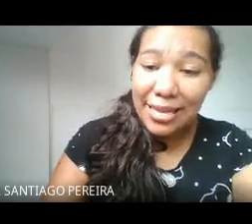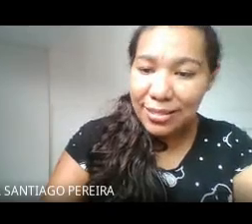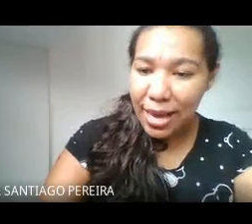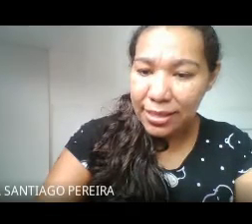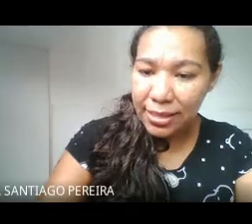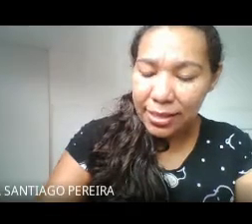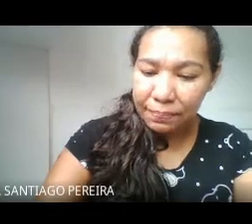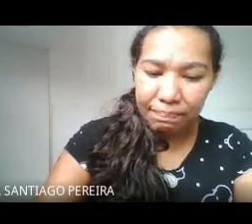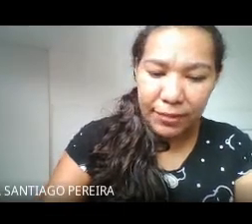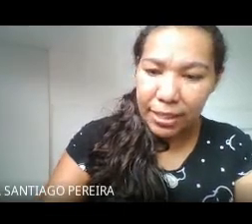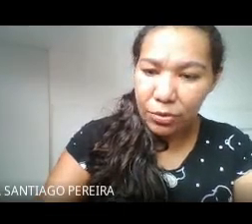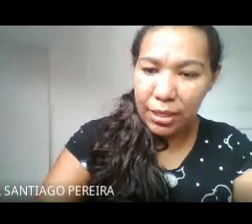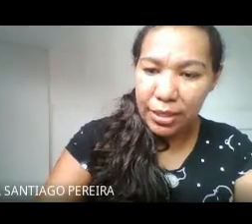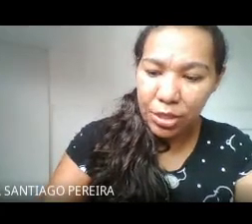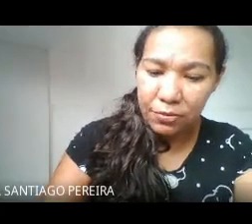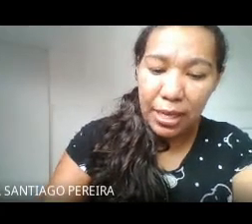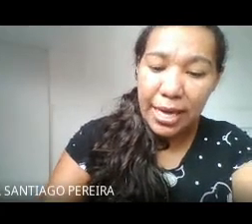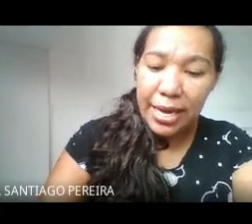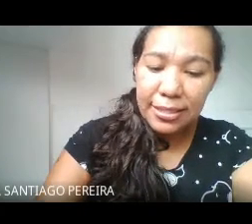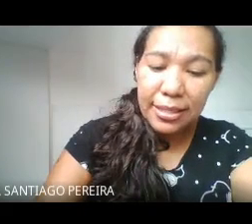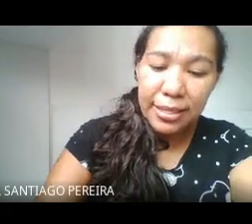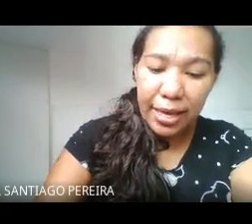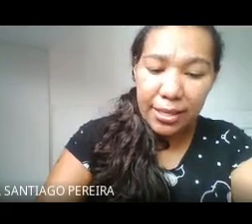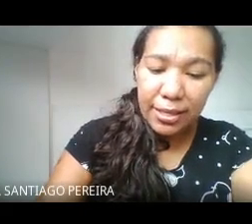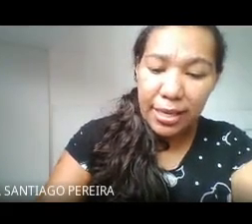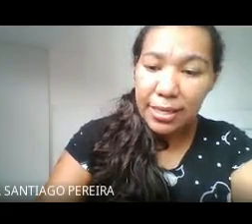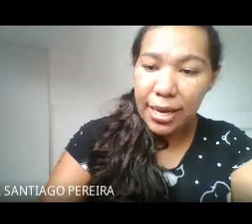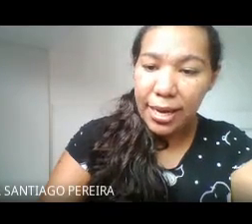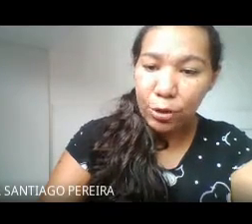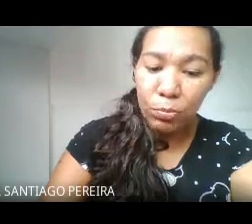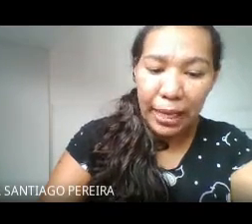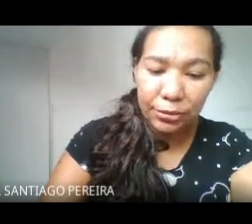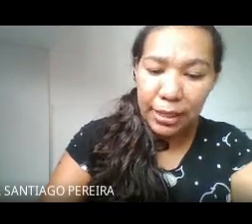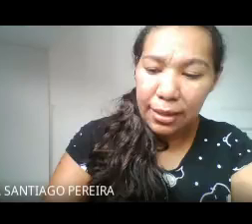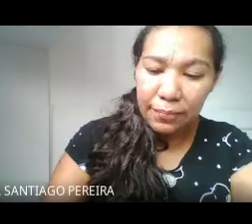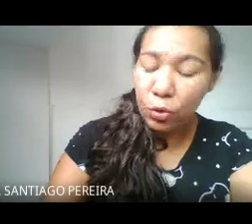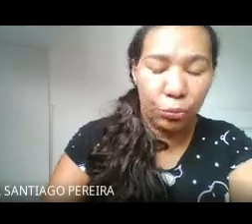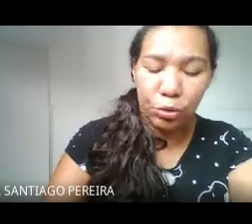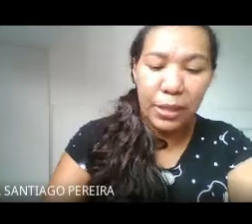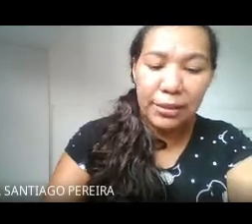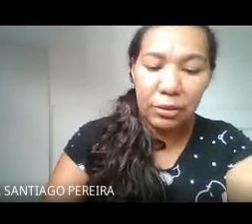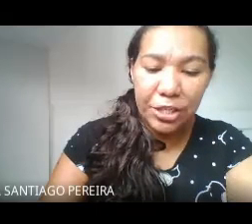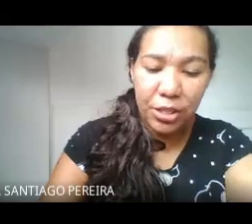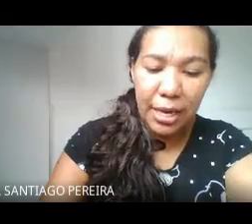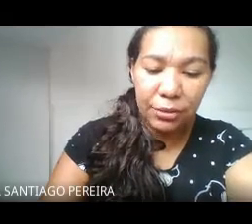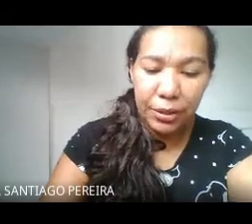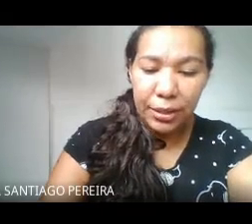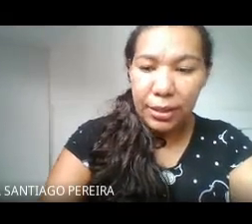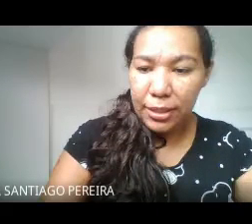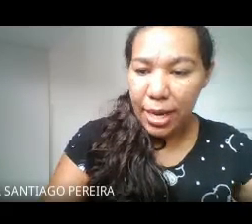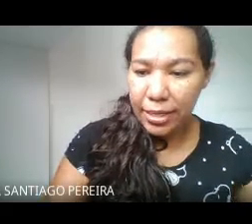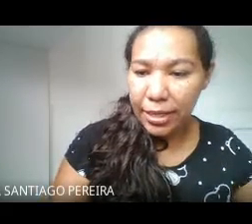Agora, esse aí, eu até esqueci de falar. Esse link aí, ele é dublado, tá? Ou, dublado não,